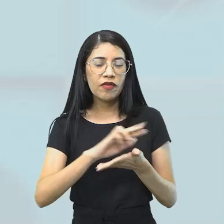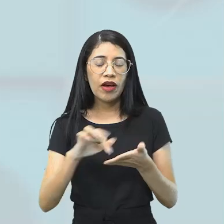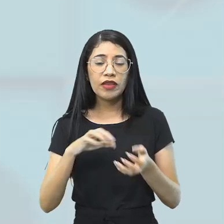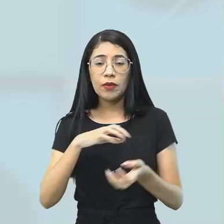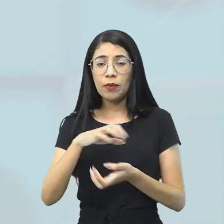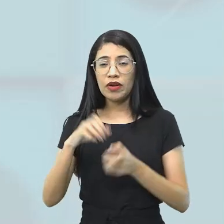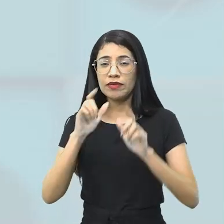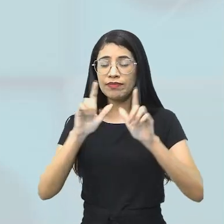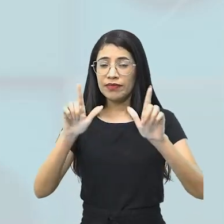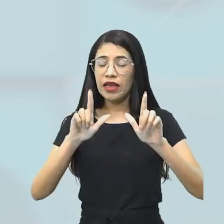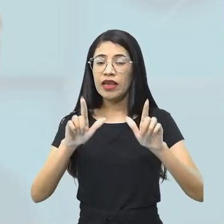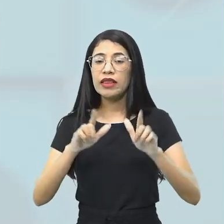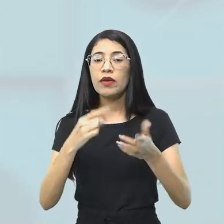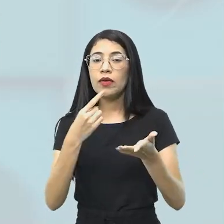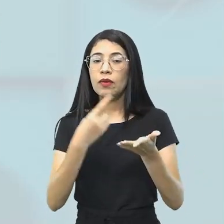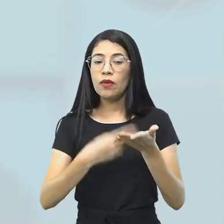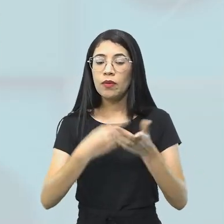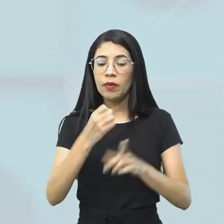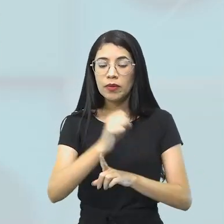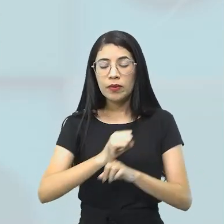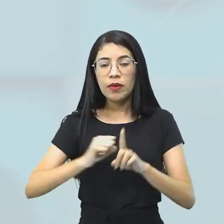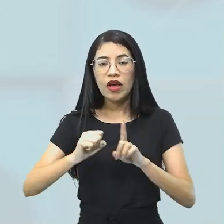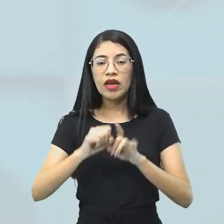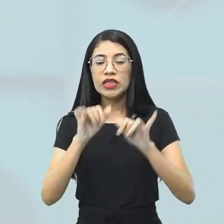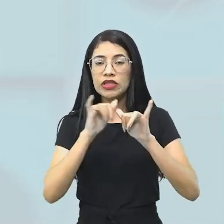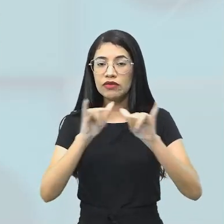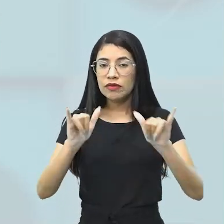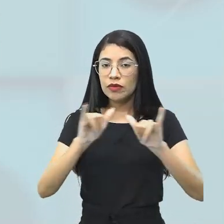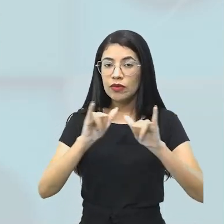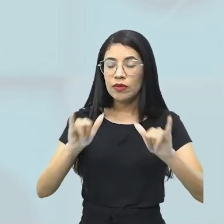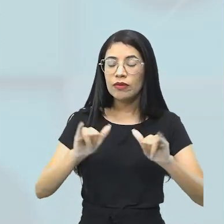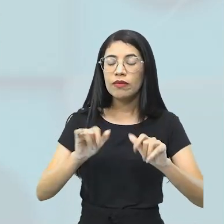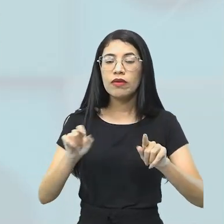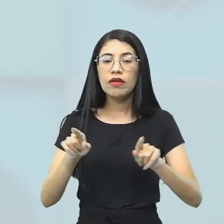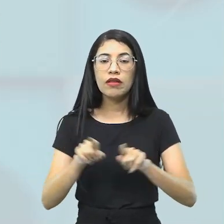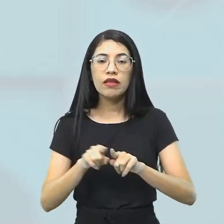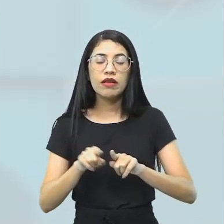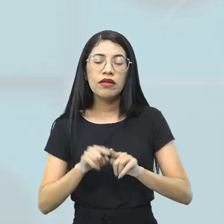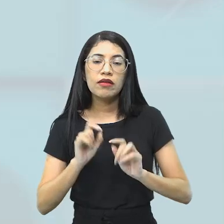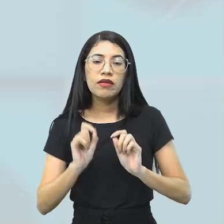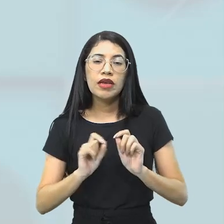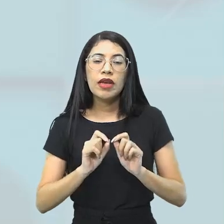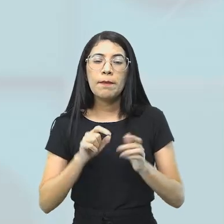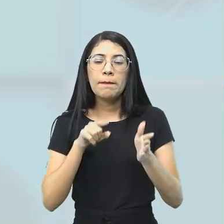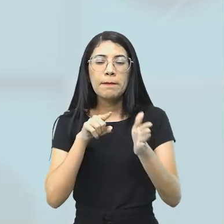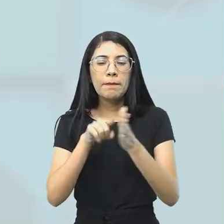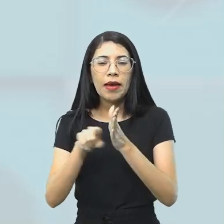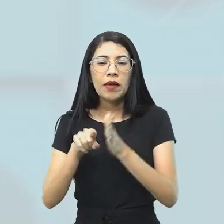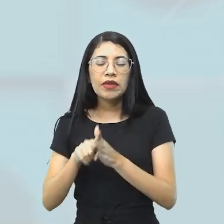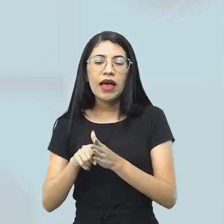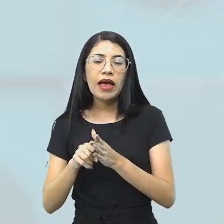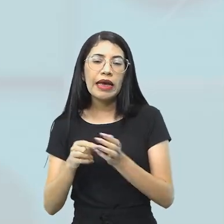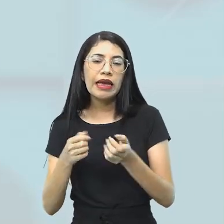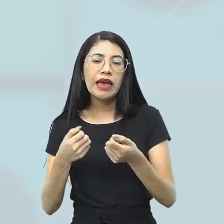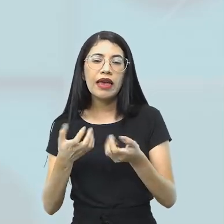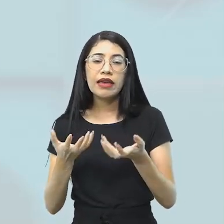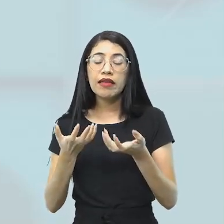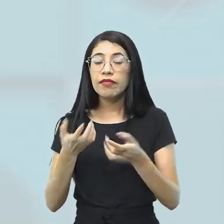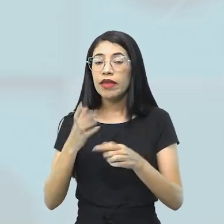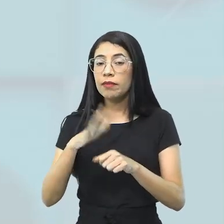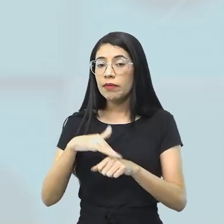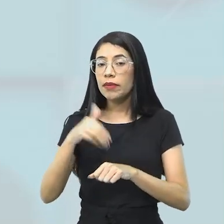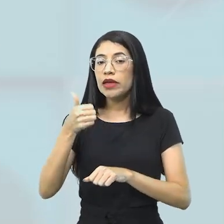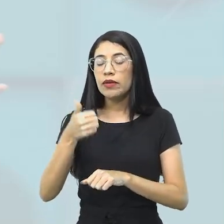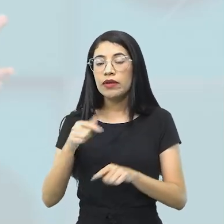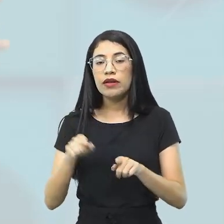tem um compromisso social de divulgar isso e questionar, querer melhorias, né?